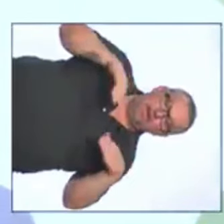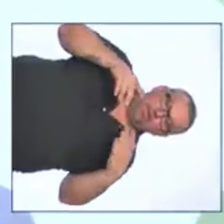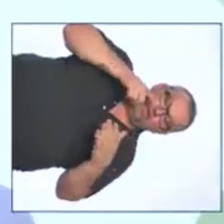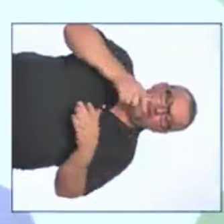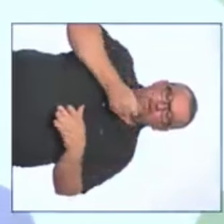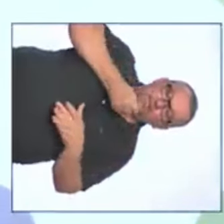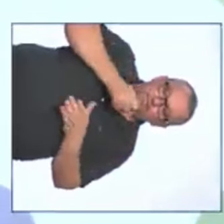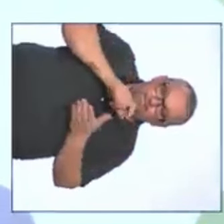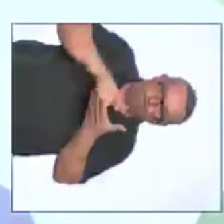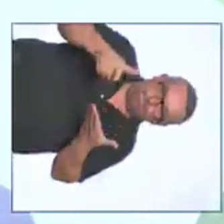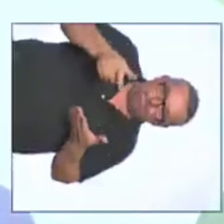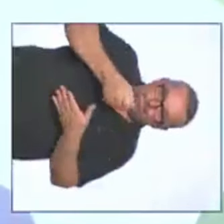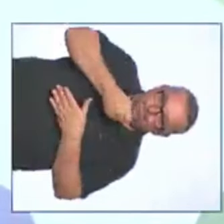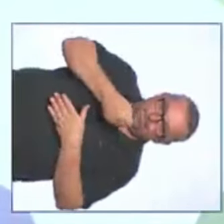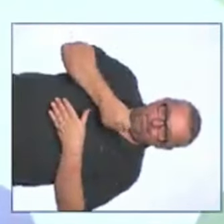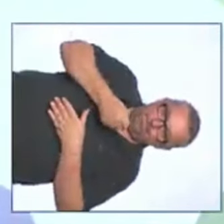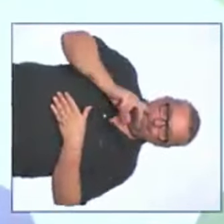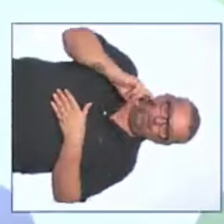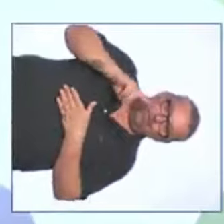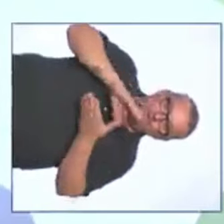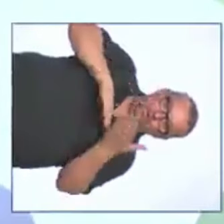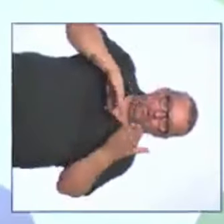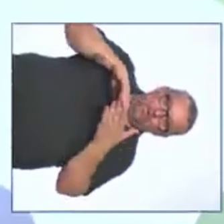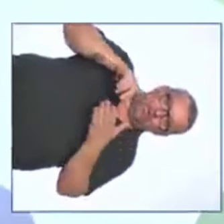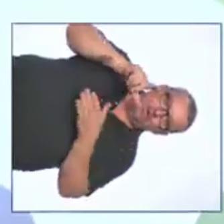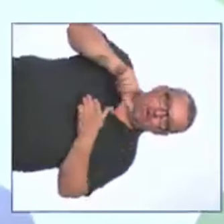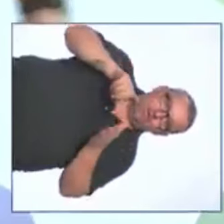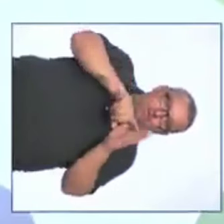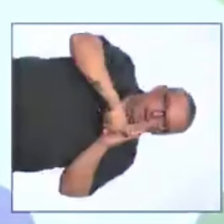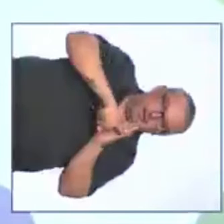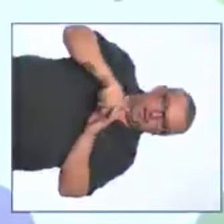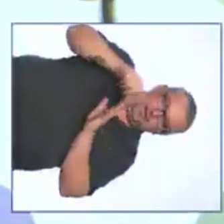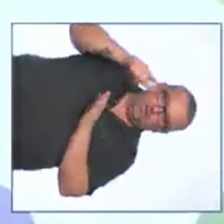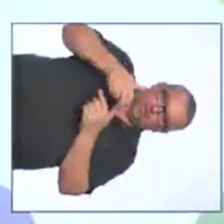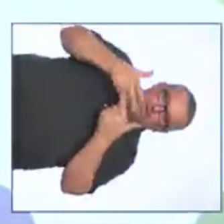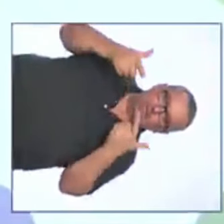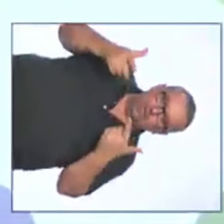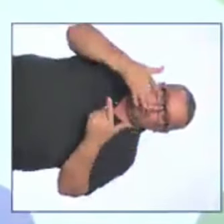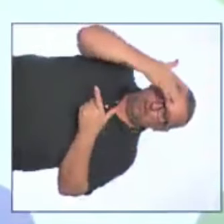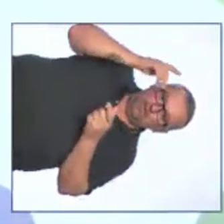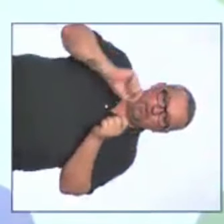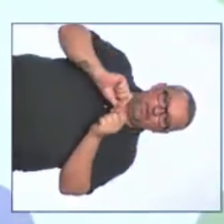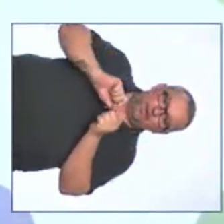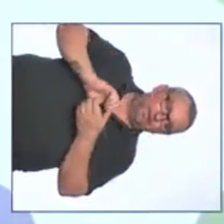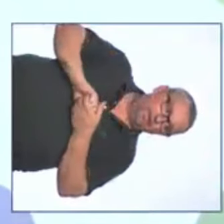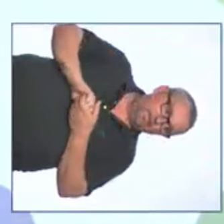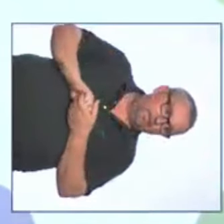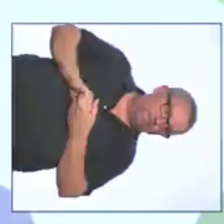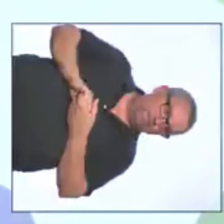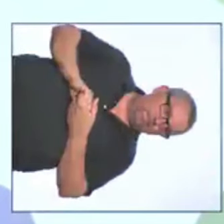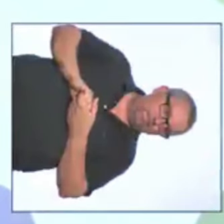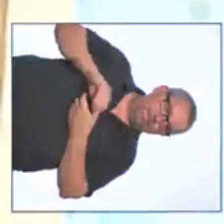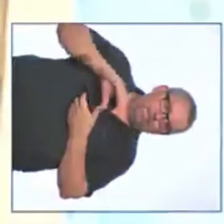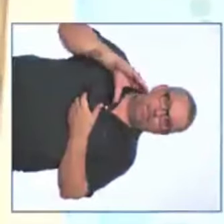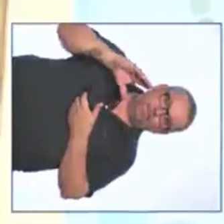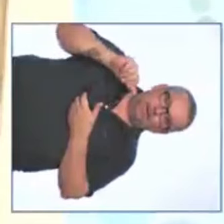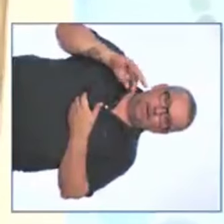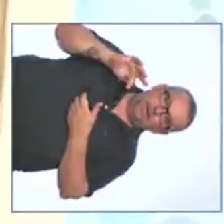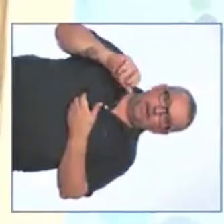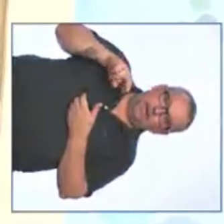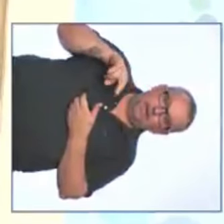é jornalista né todos os dados que você vê da TV são tirados de pesquisas ou de outras coisas que pessoas fizeram sabe a Catarina está